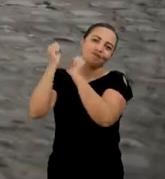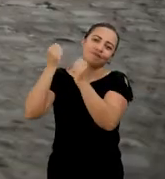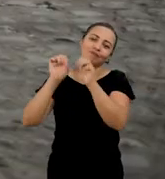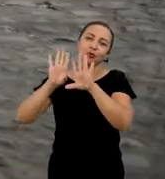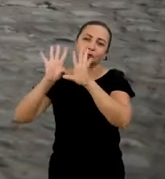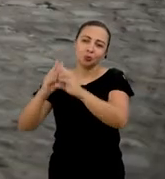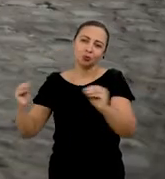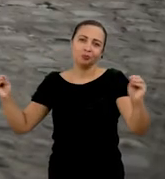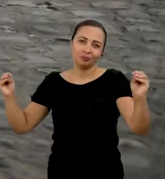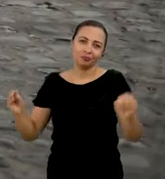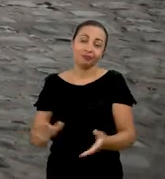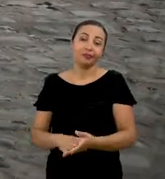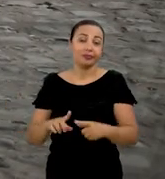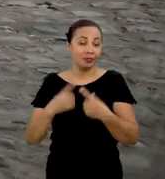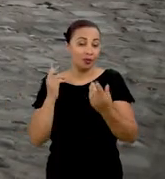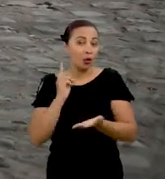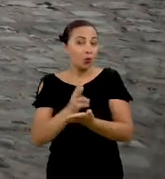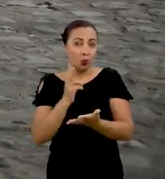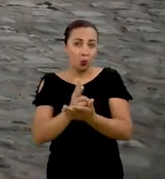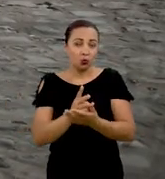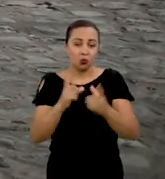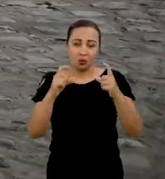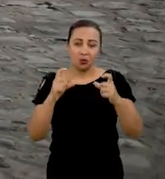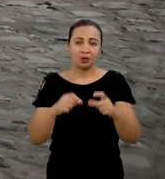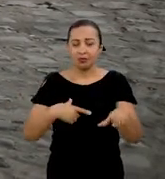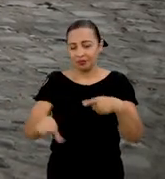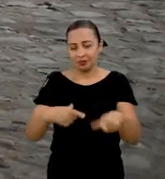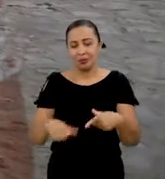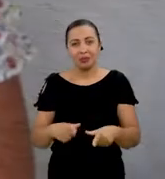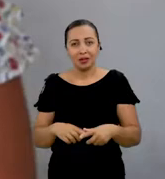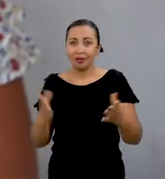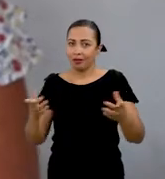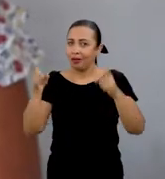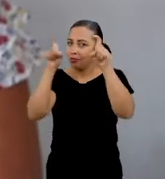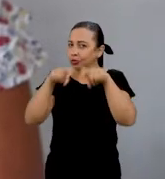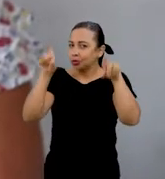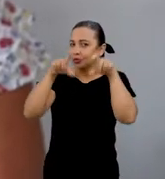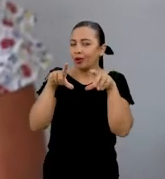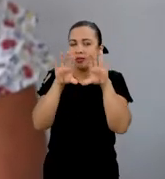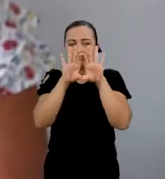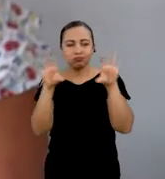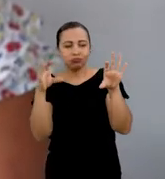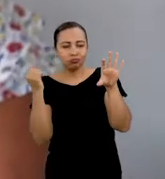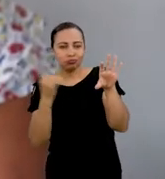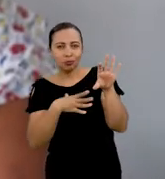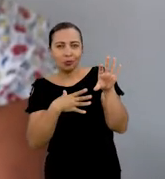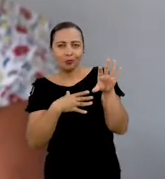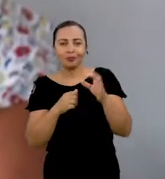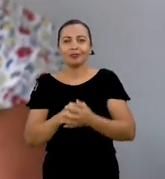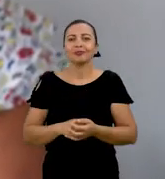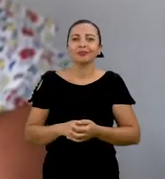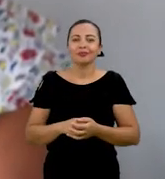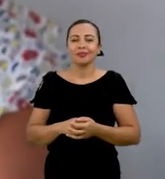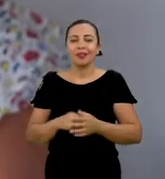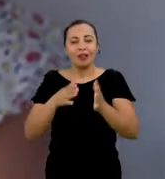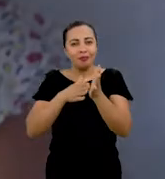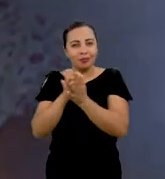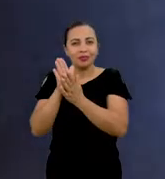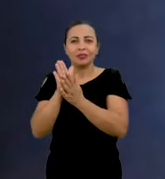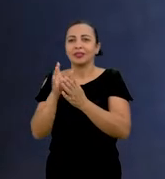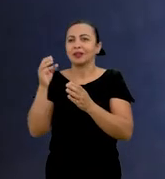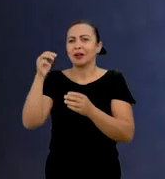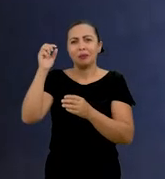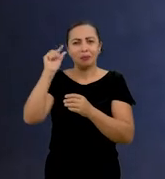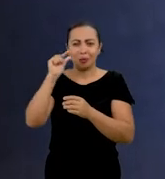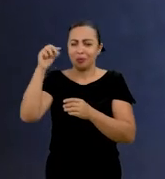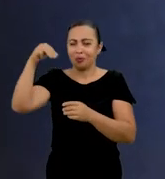equipamento porém Eles continuam no mercado central né Trabalhando já de forma digital com a máquina digital